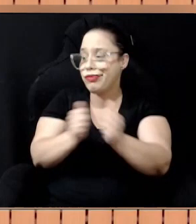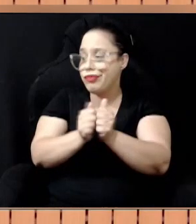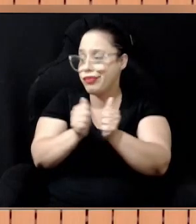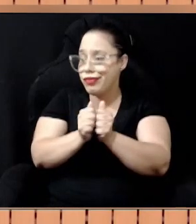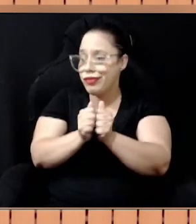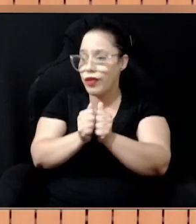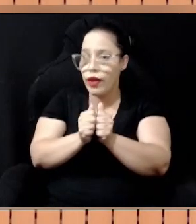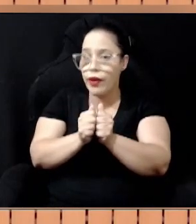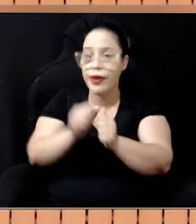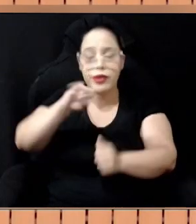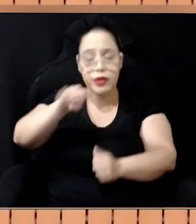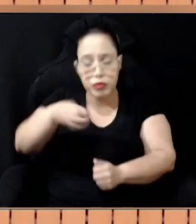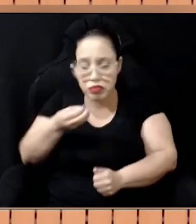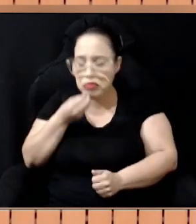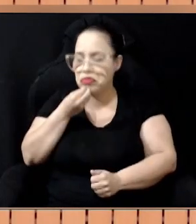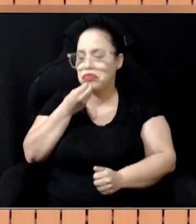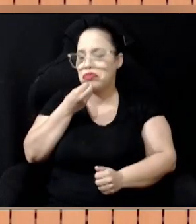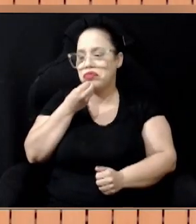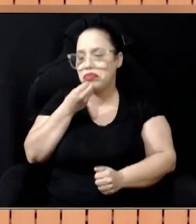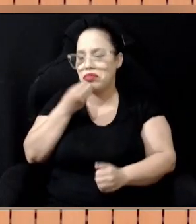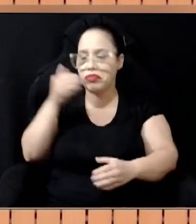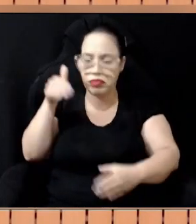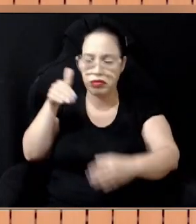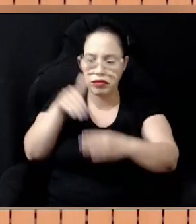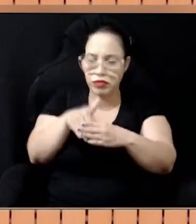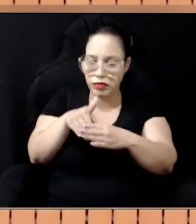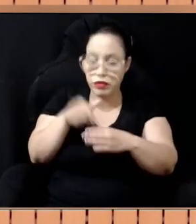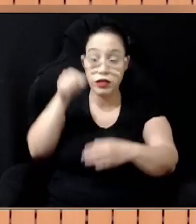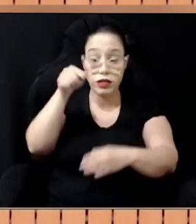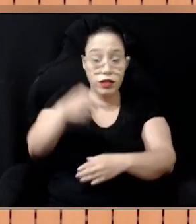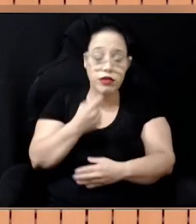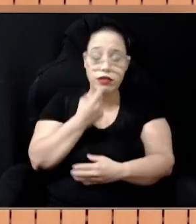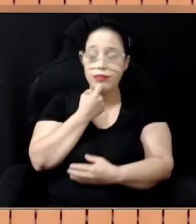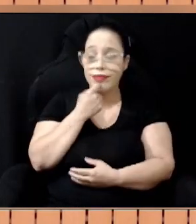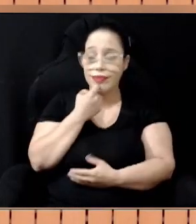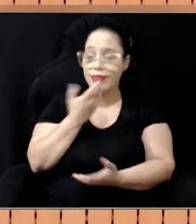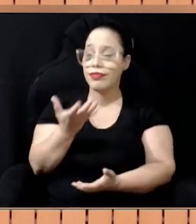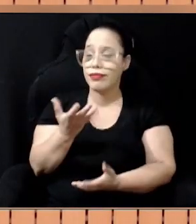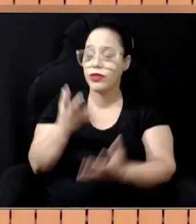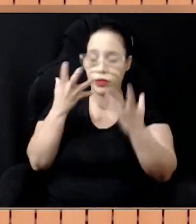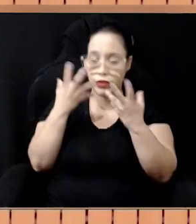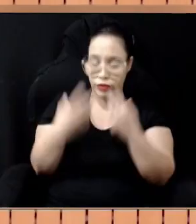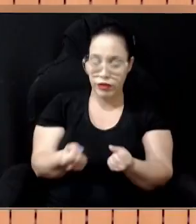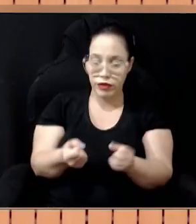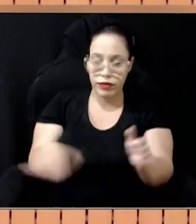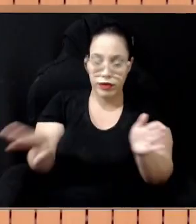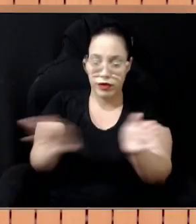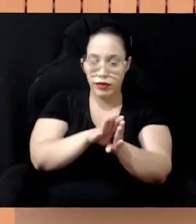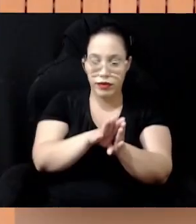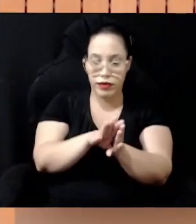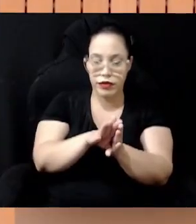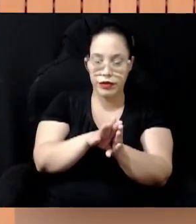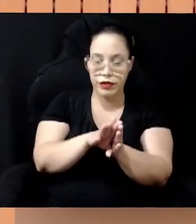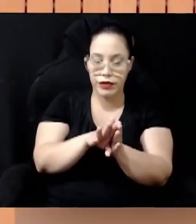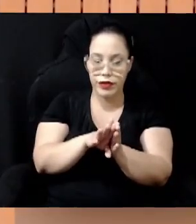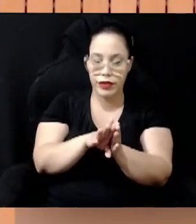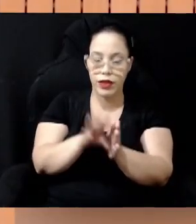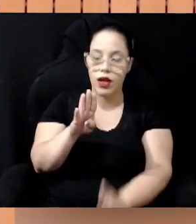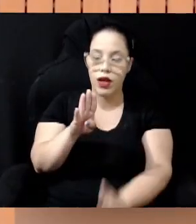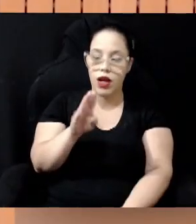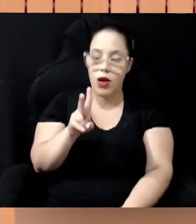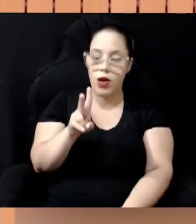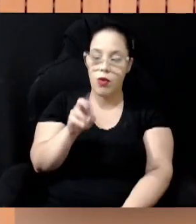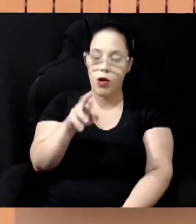eh que me deu oportunidade de entrar nessa cidade que me acolheu quando cheguei eu era o